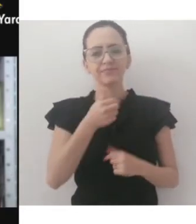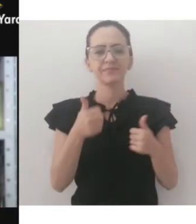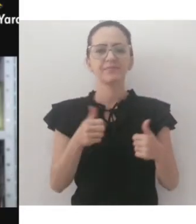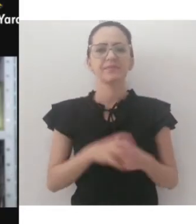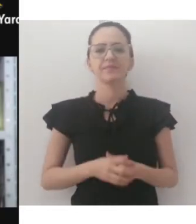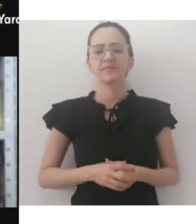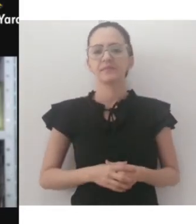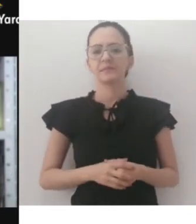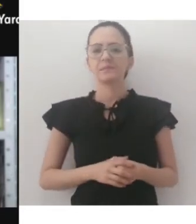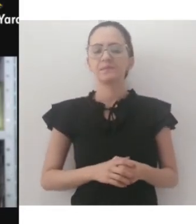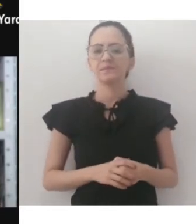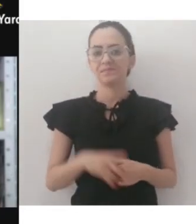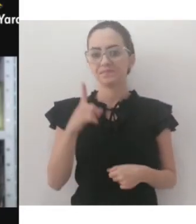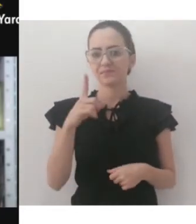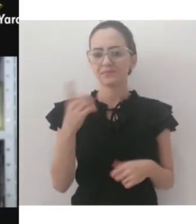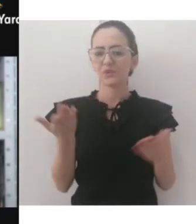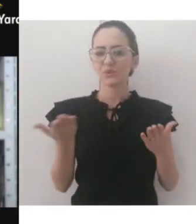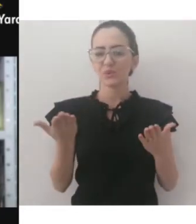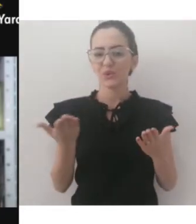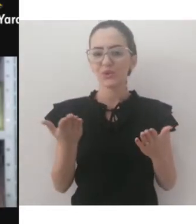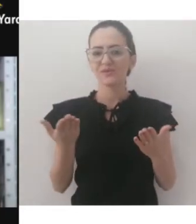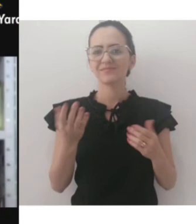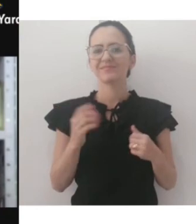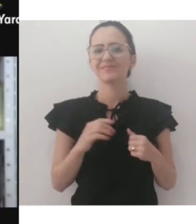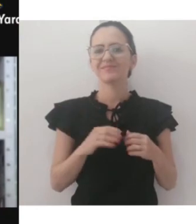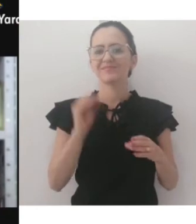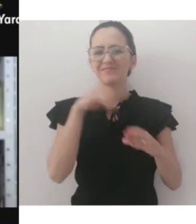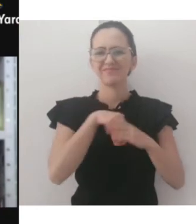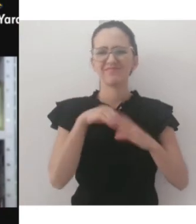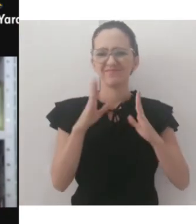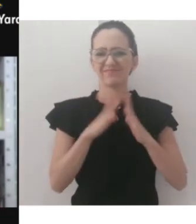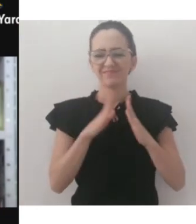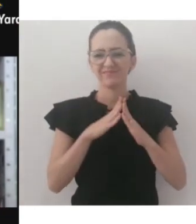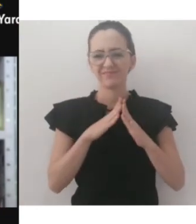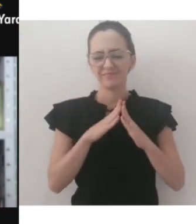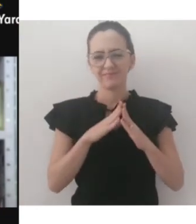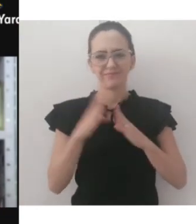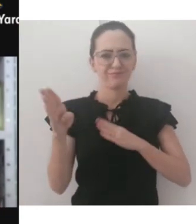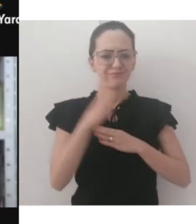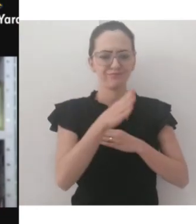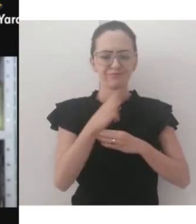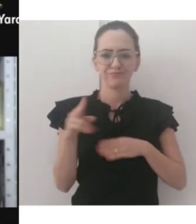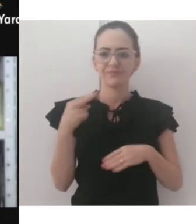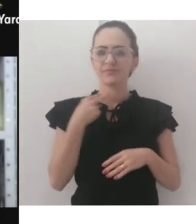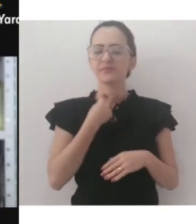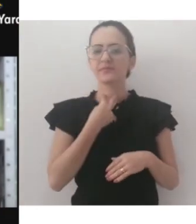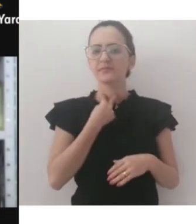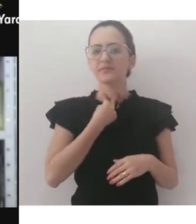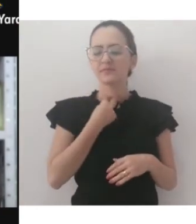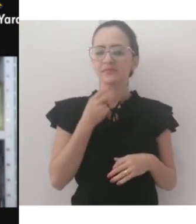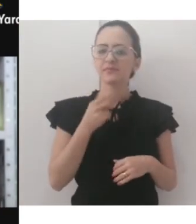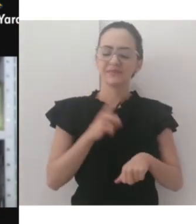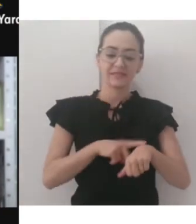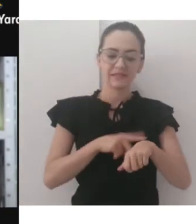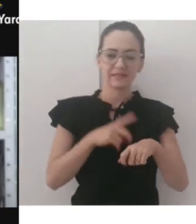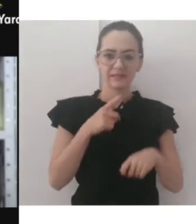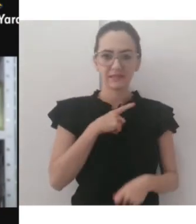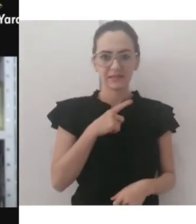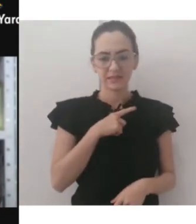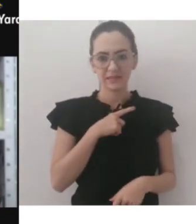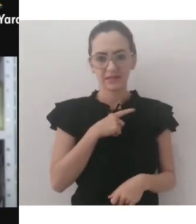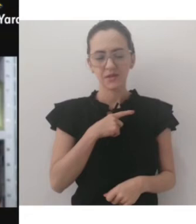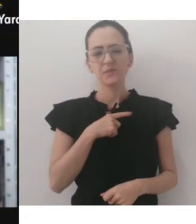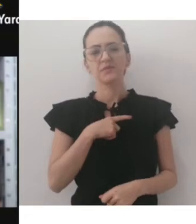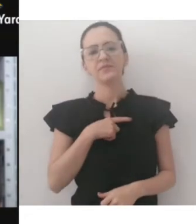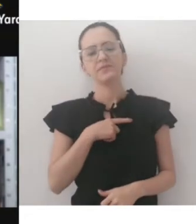habilidades. Então, assim, para quem tem um tempo disponível agora na quarentena especificamente, em alguns momentos que